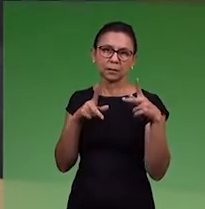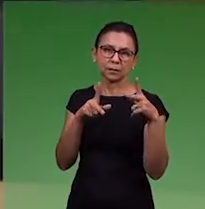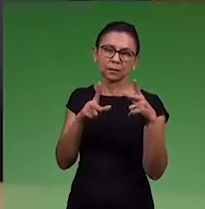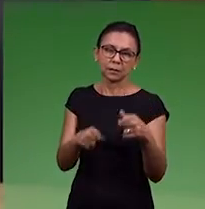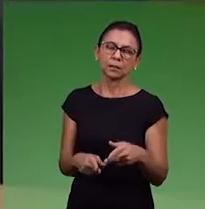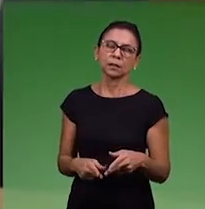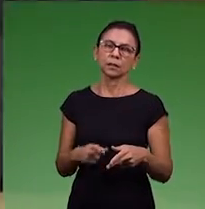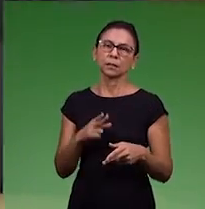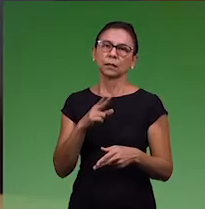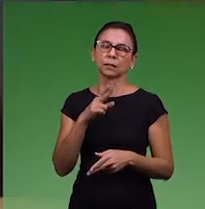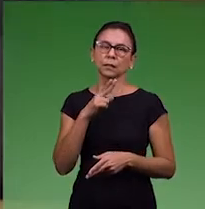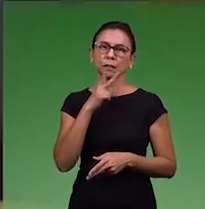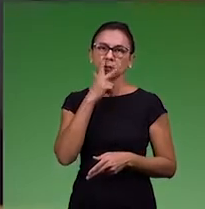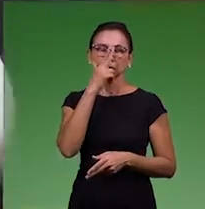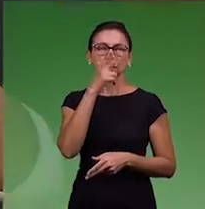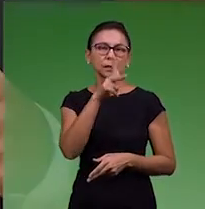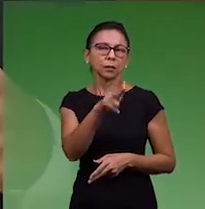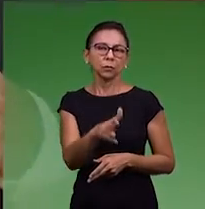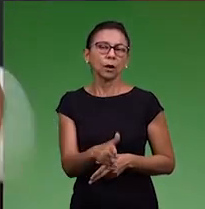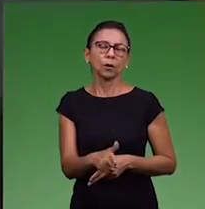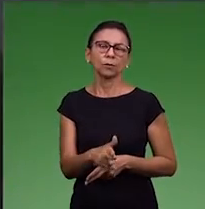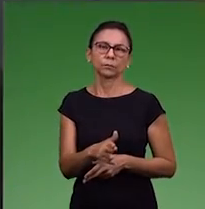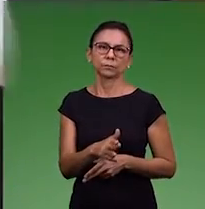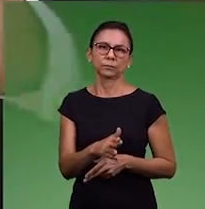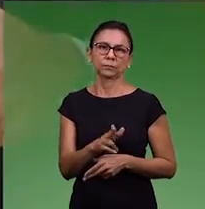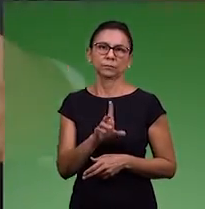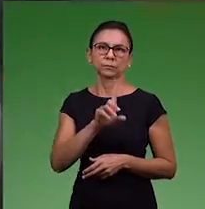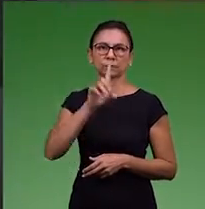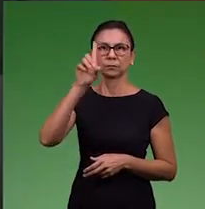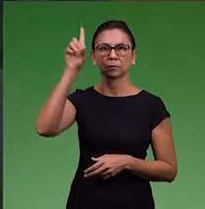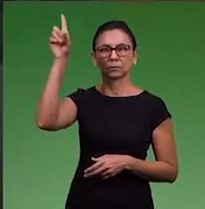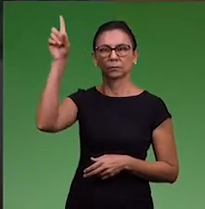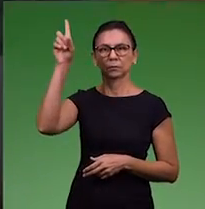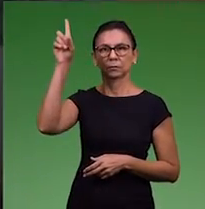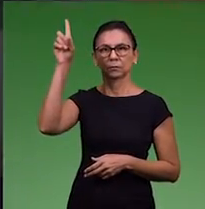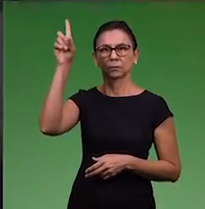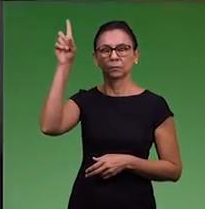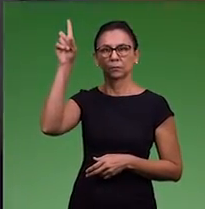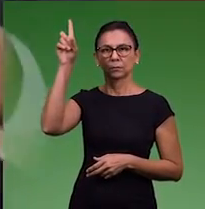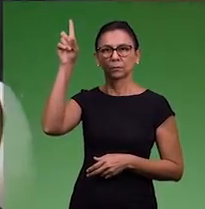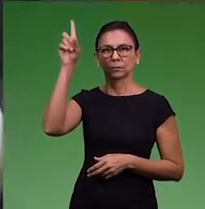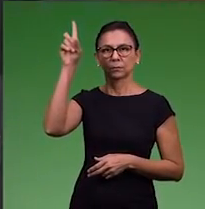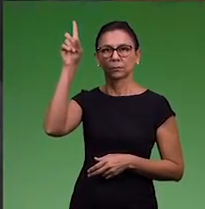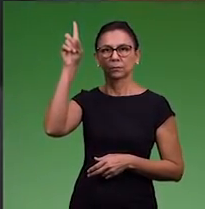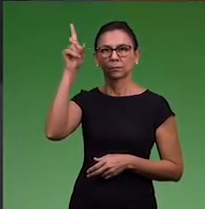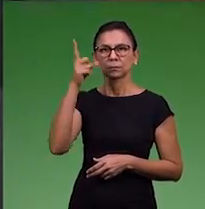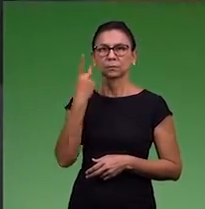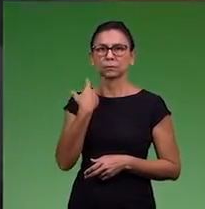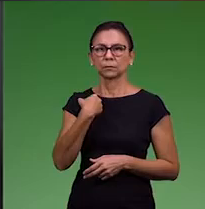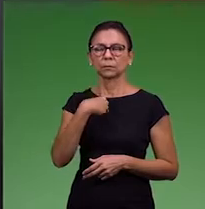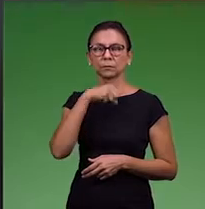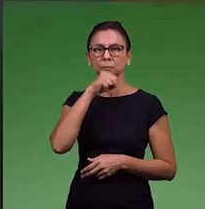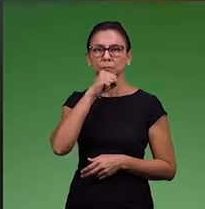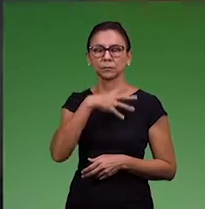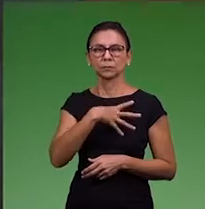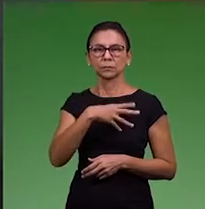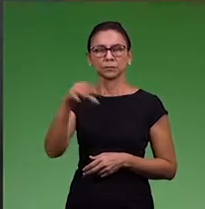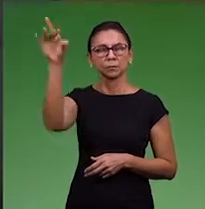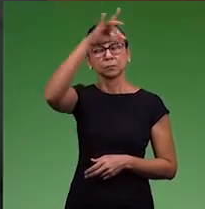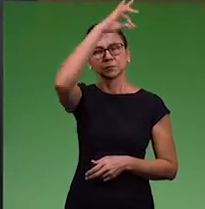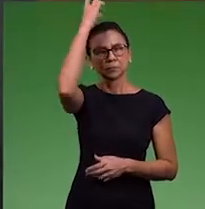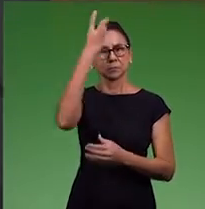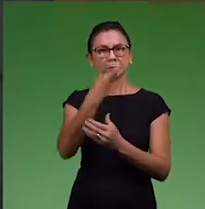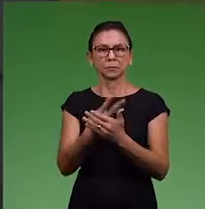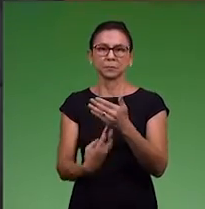Pai. Era Deus Pai, Filho e Espírito Santo. Eles estavam fazendo. E o projeto de salvação é um projeto do Pai,